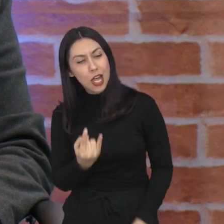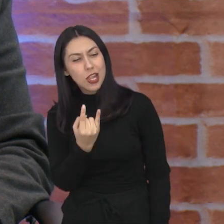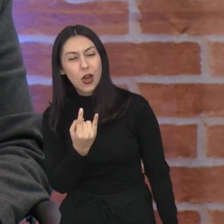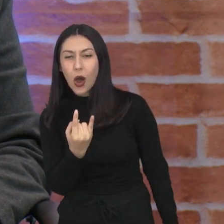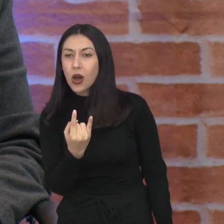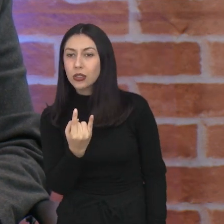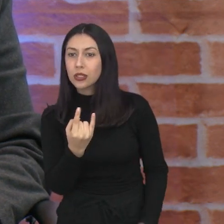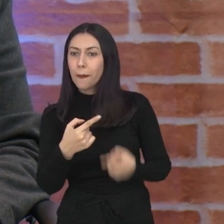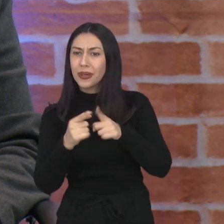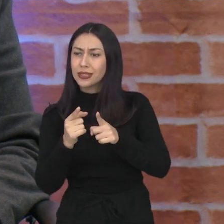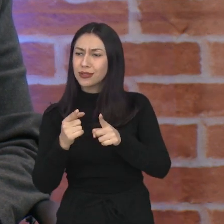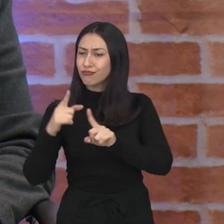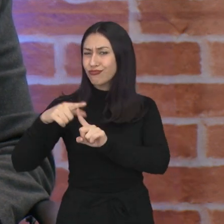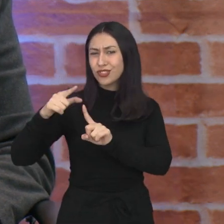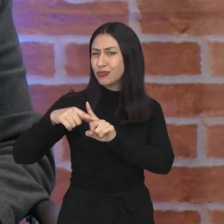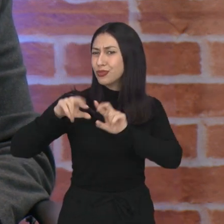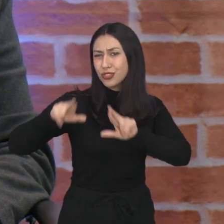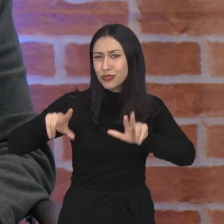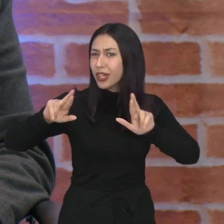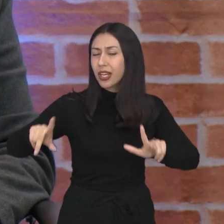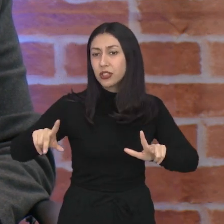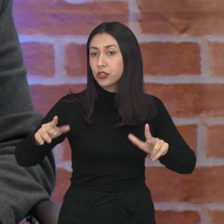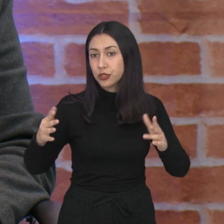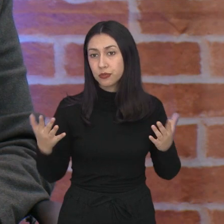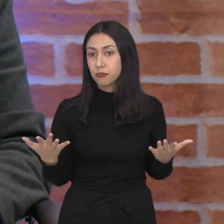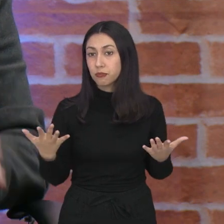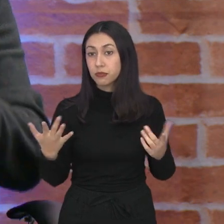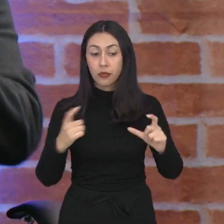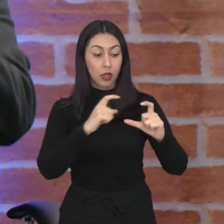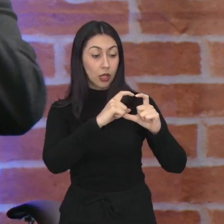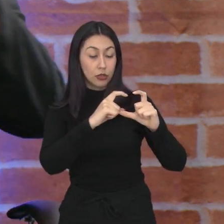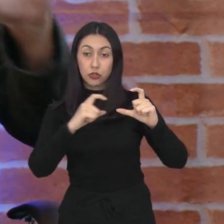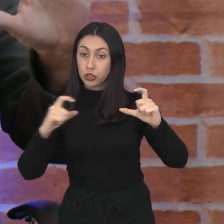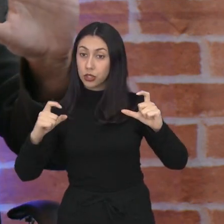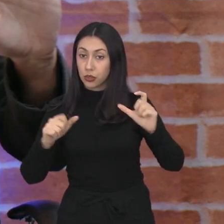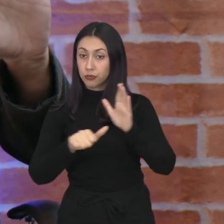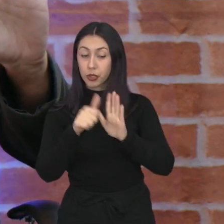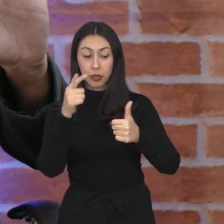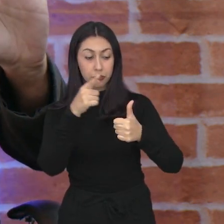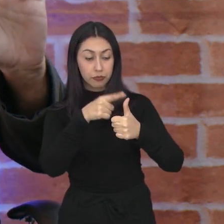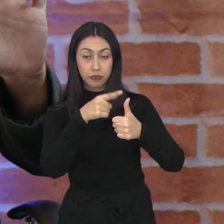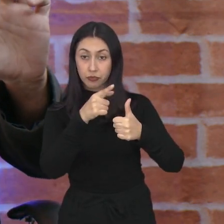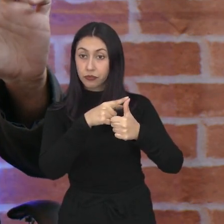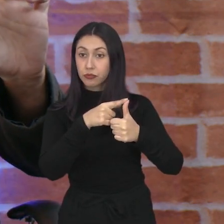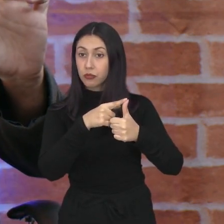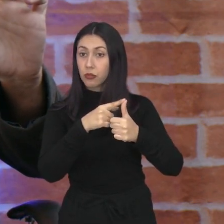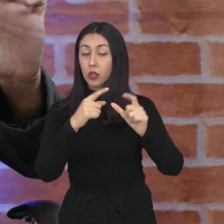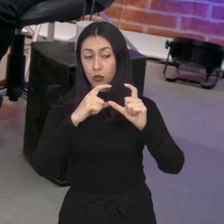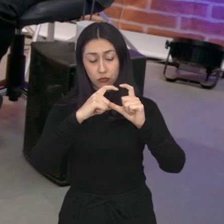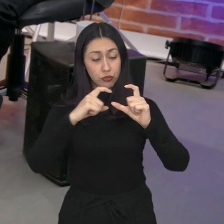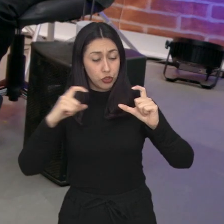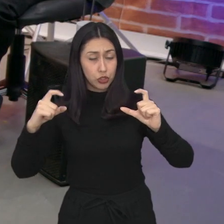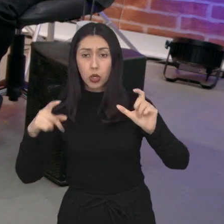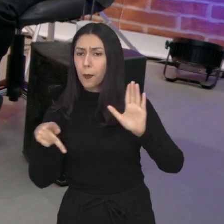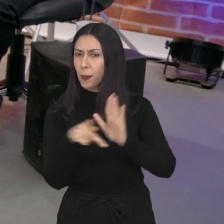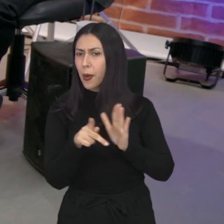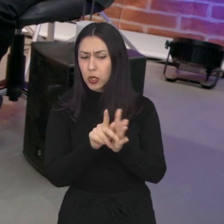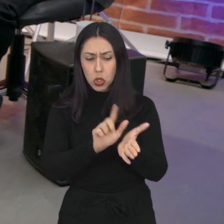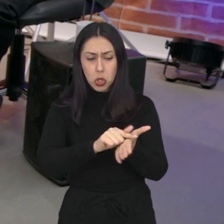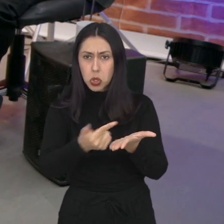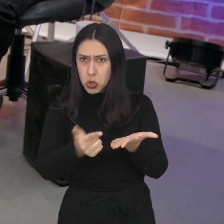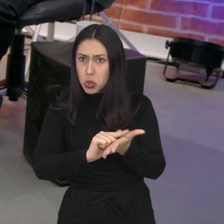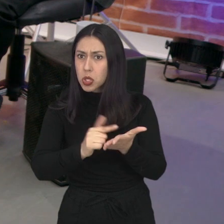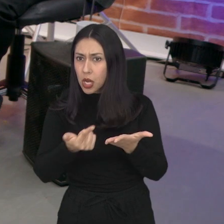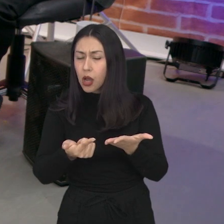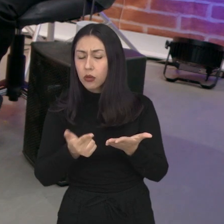né? E, na verdade, assim, a tirinha é aquela de... É uma aquela tira de mesmo, jornal, como né? se fosse uma tira